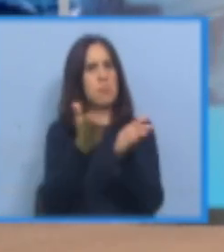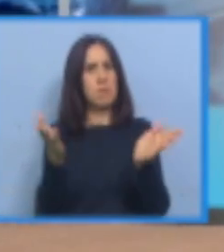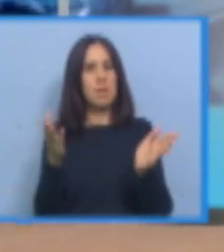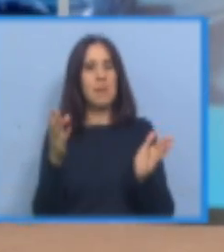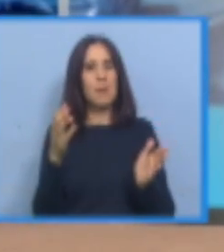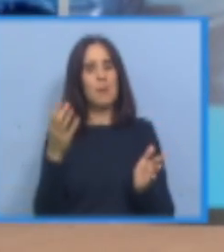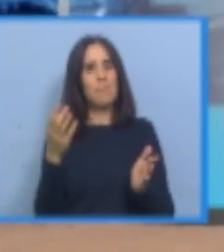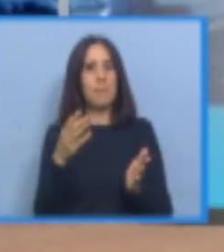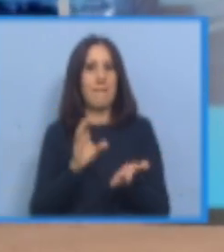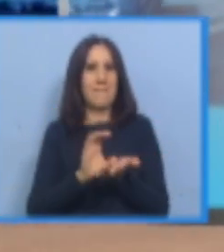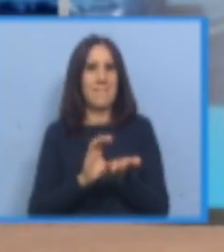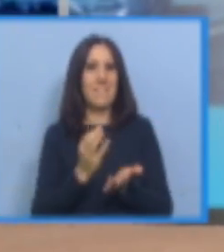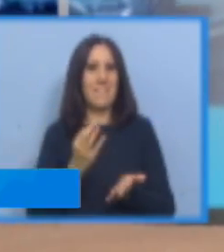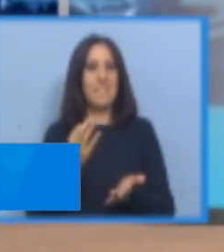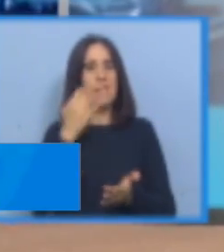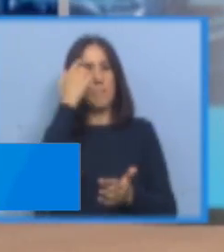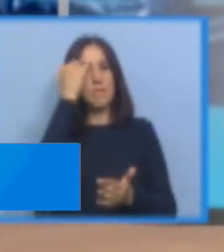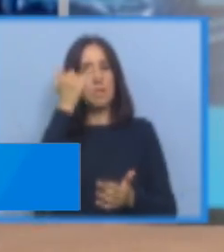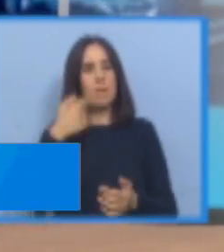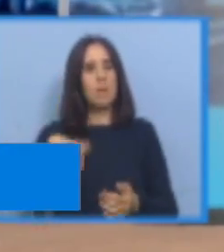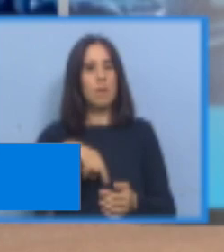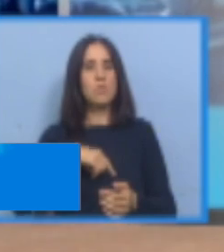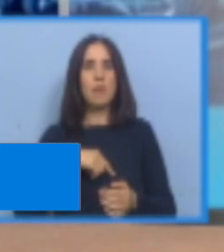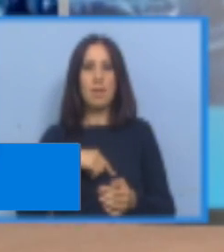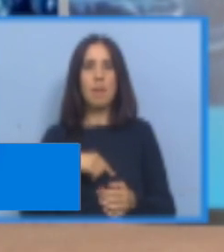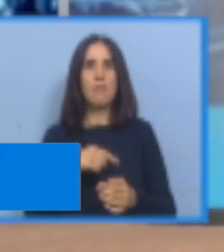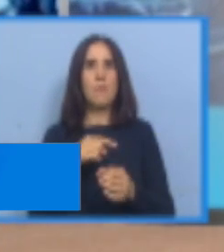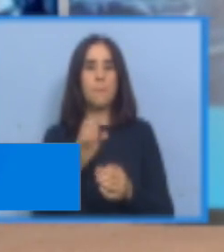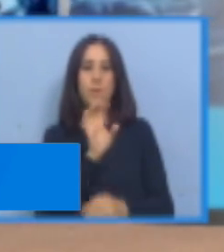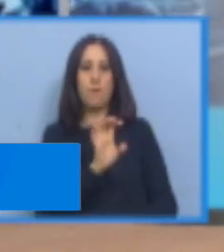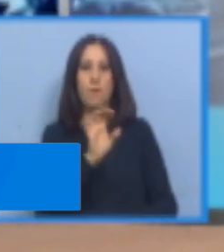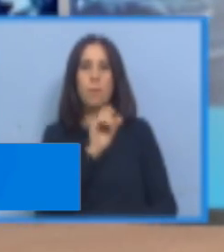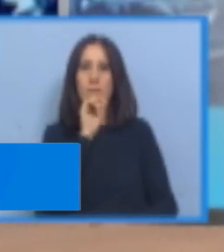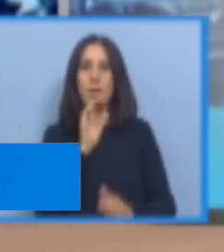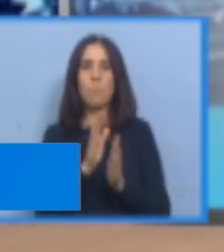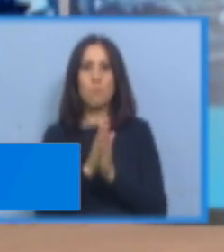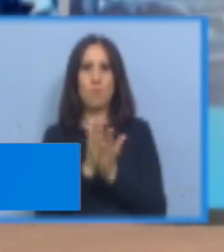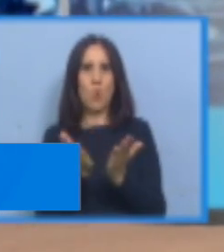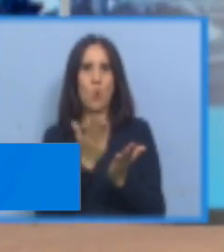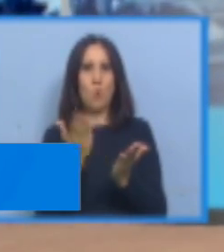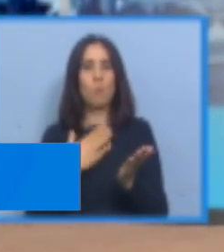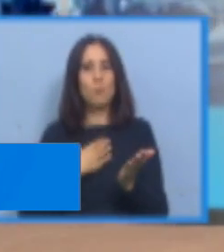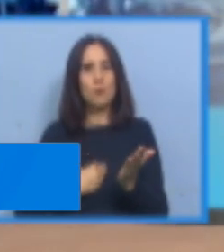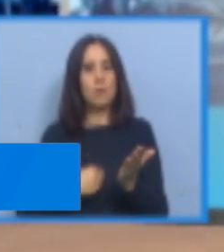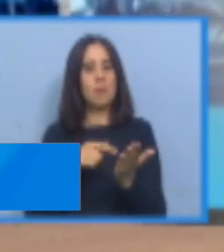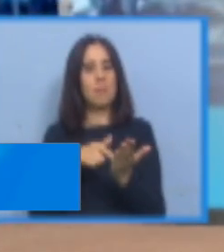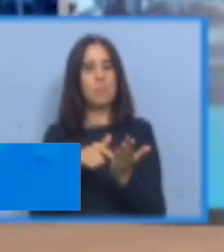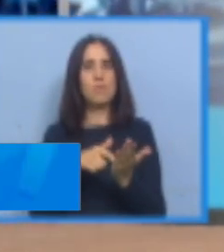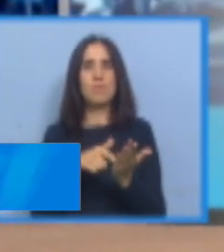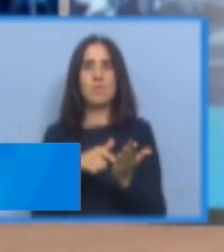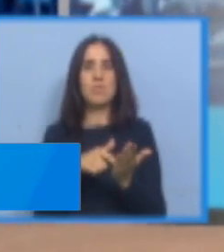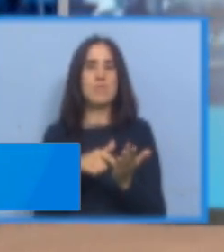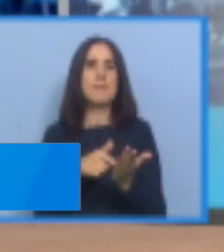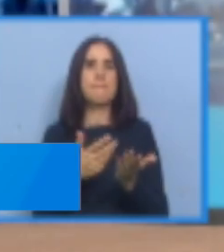parecer muito volumosa, é volumosa, mas foi pô-la primeiro num formato que fosse manuseável. Gostávamos que ela fosse um instrumento